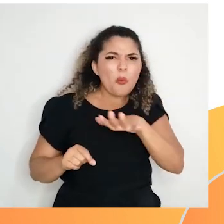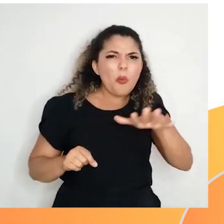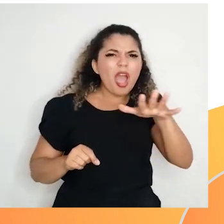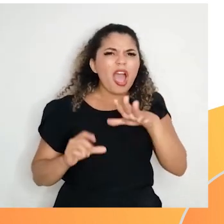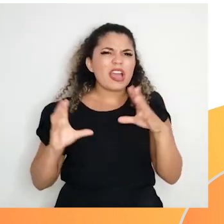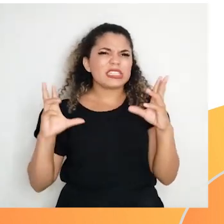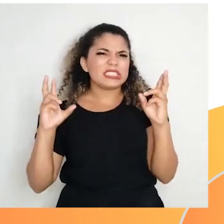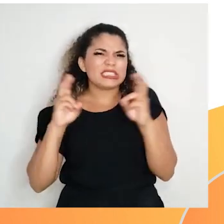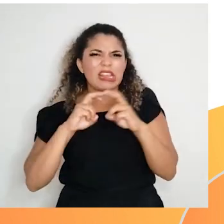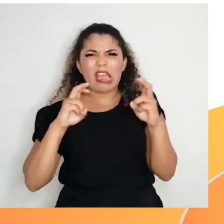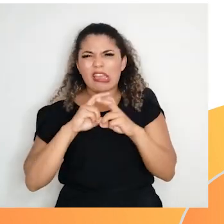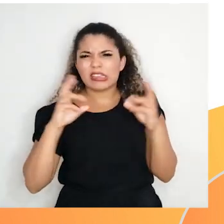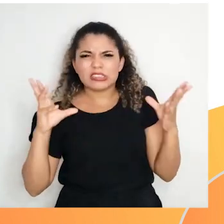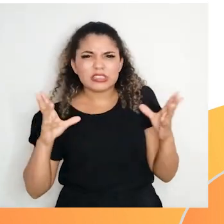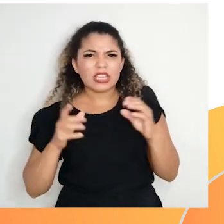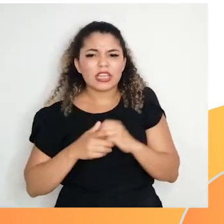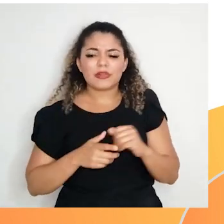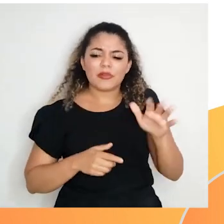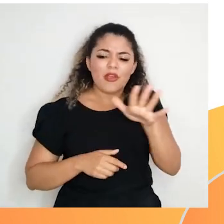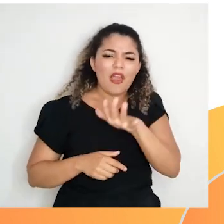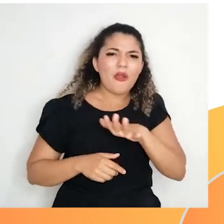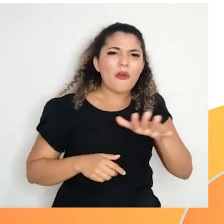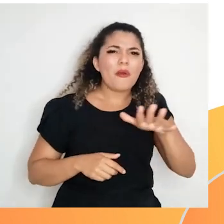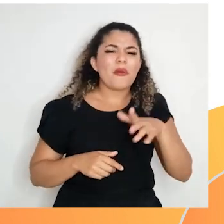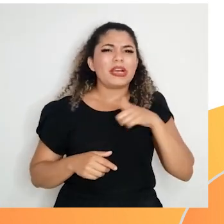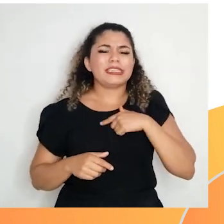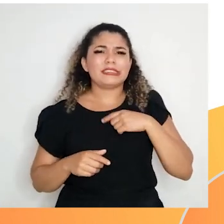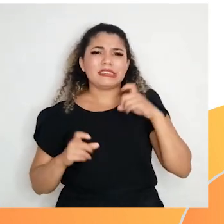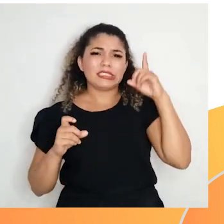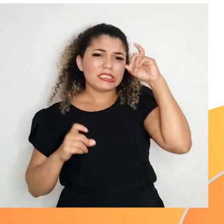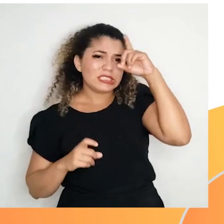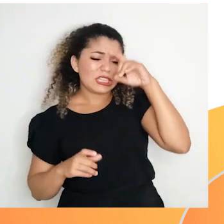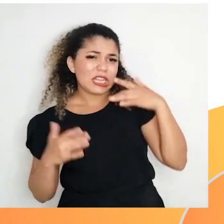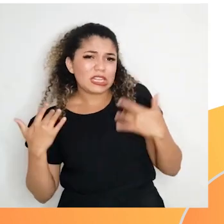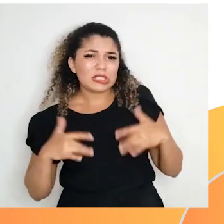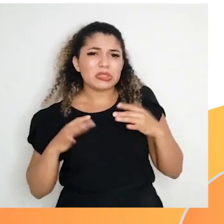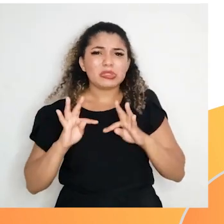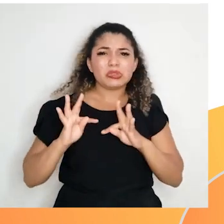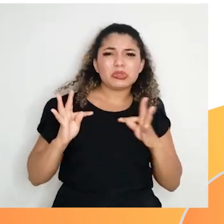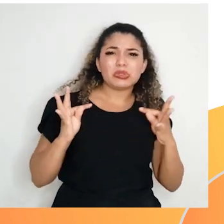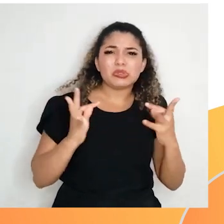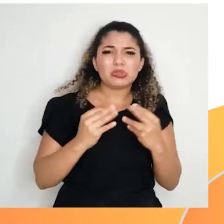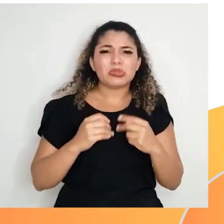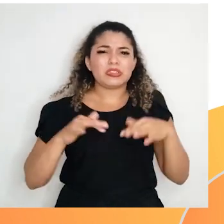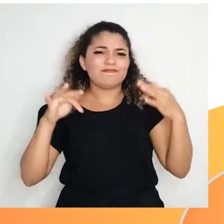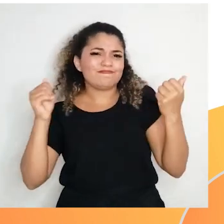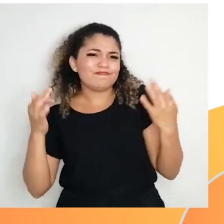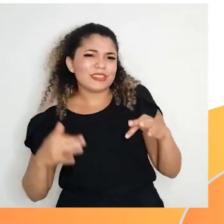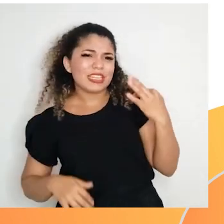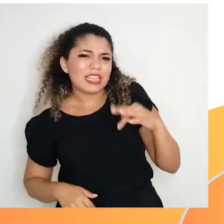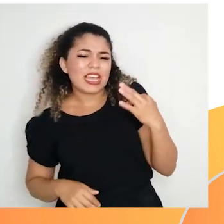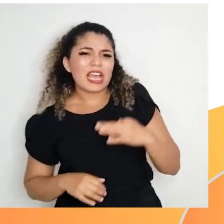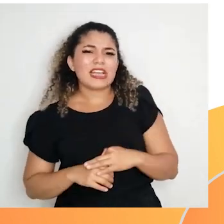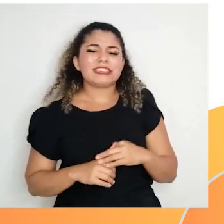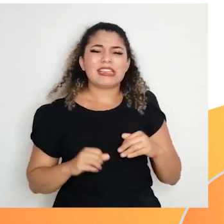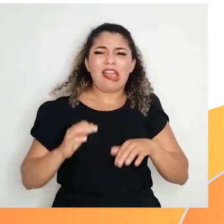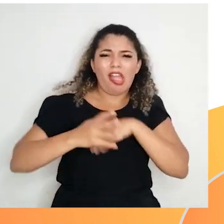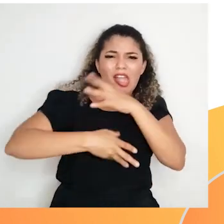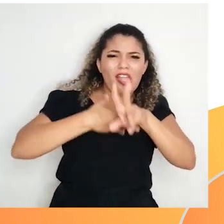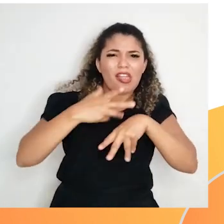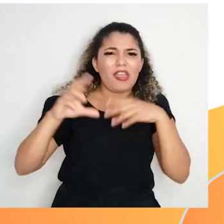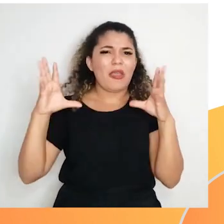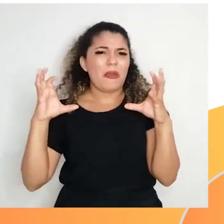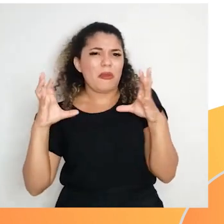um cenário bélico, um cenário catastrófico, com todas as dores, o